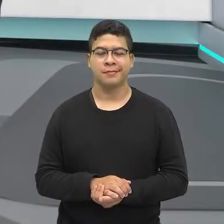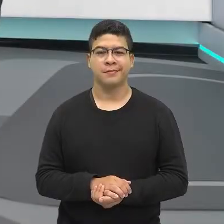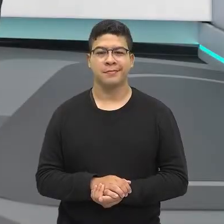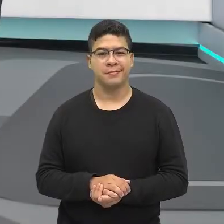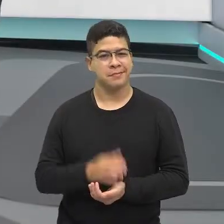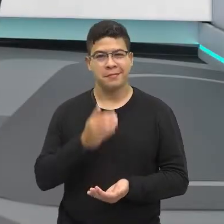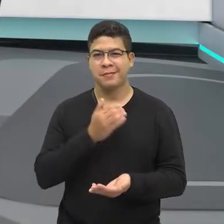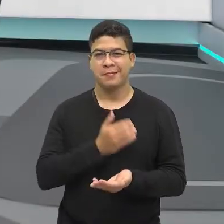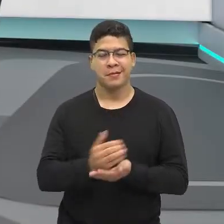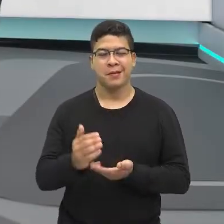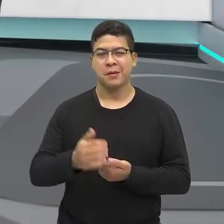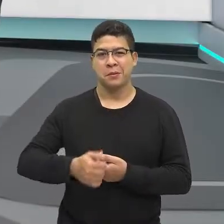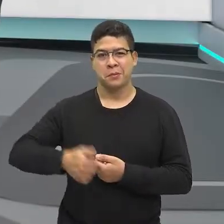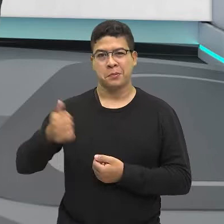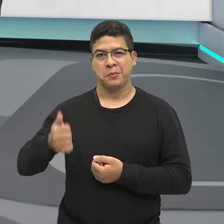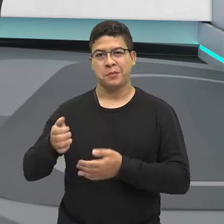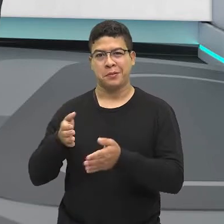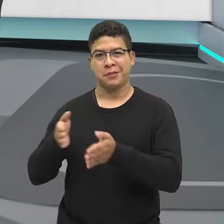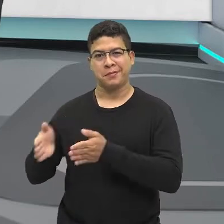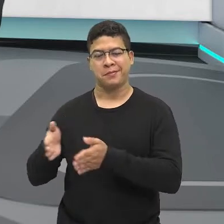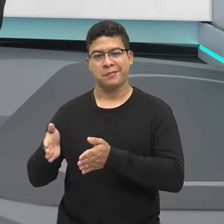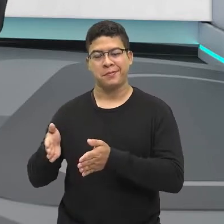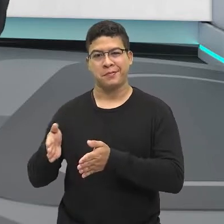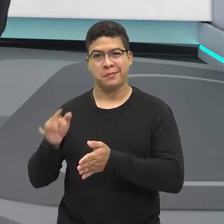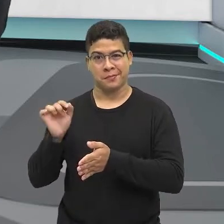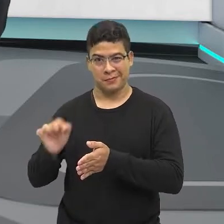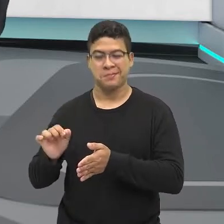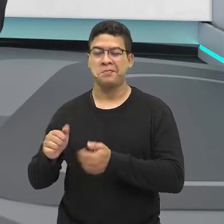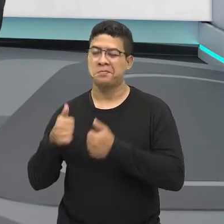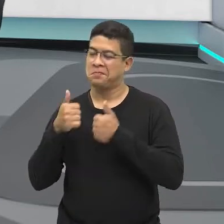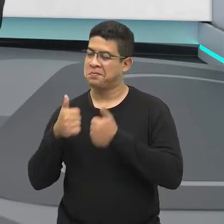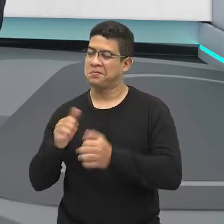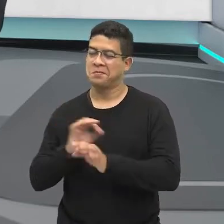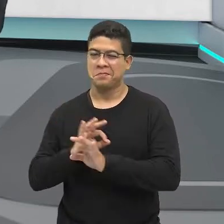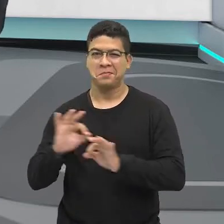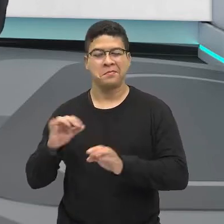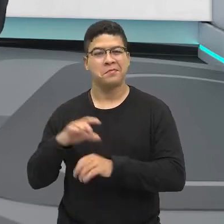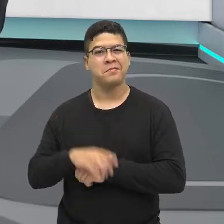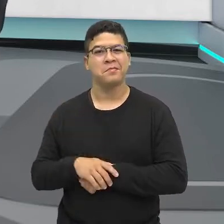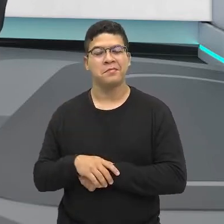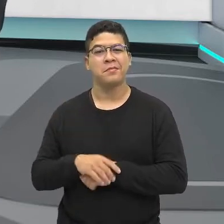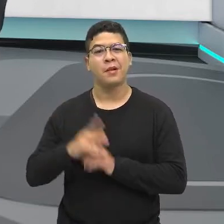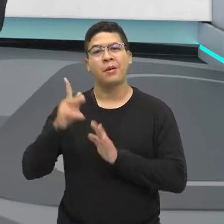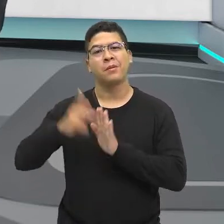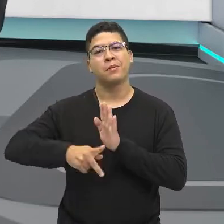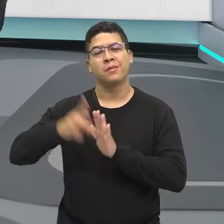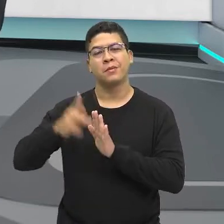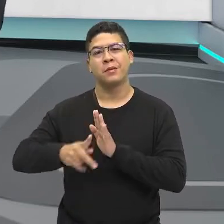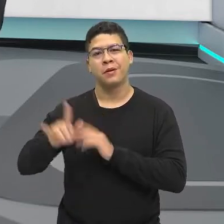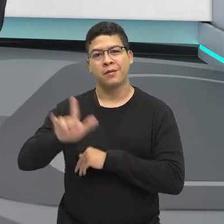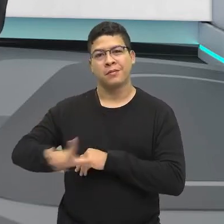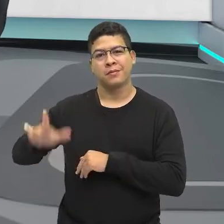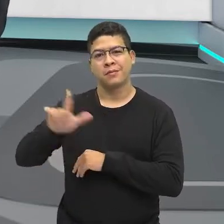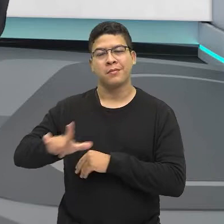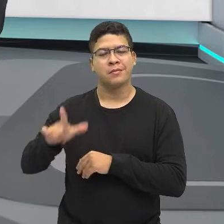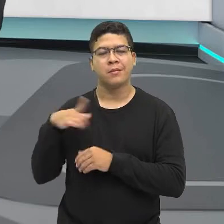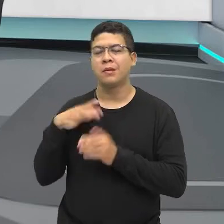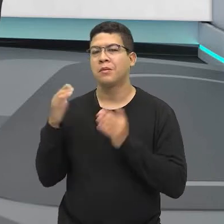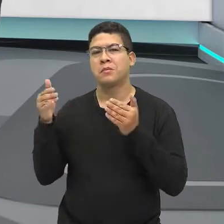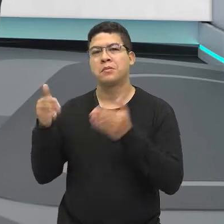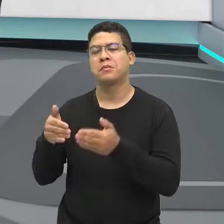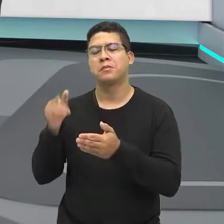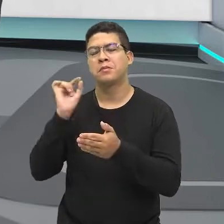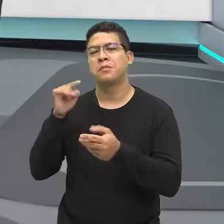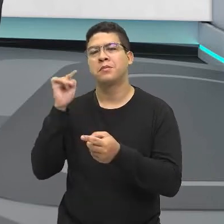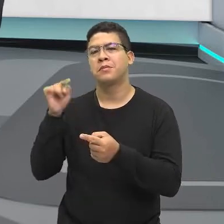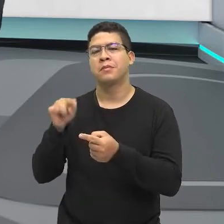Vamos falar sobre a primeira geração do modernismo? Muito bem. Então, o projeto literário deles visava ali aproximar